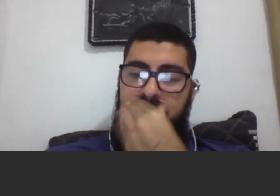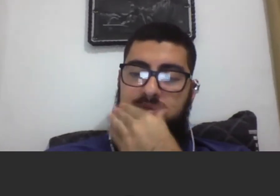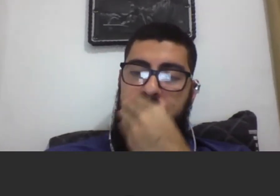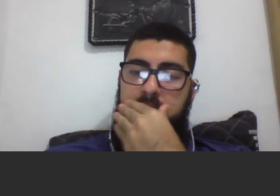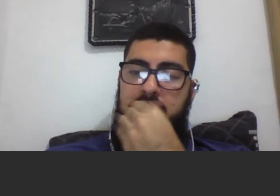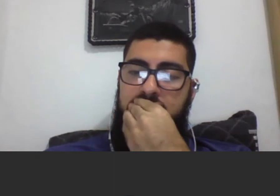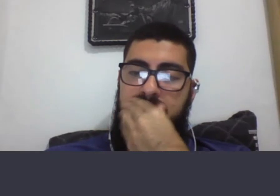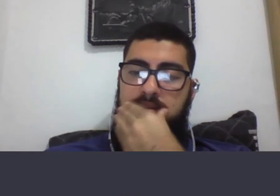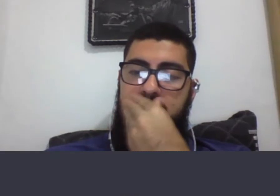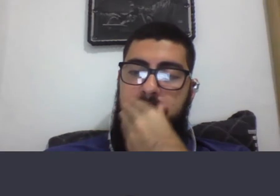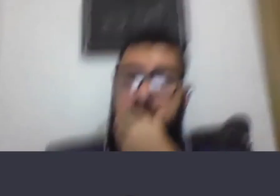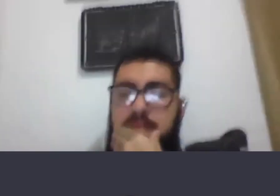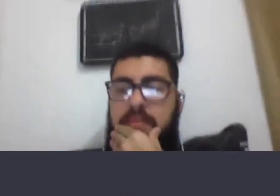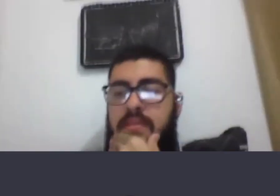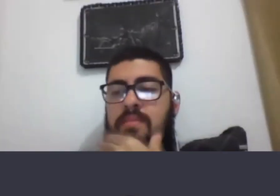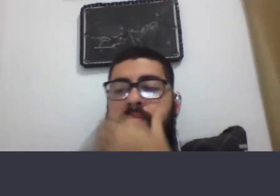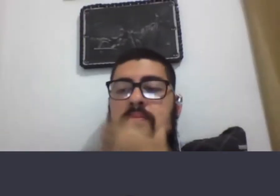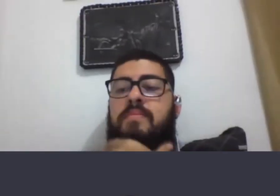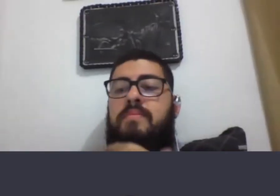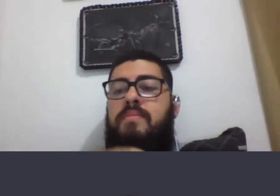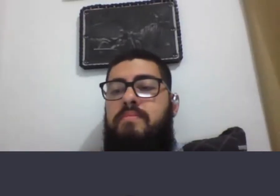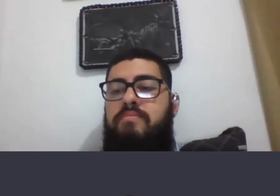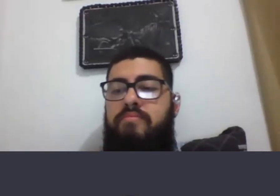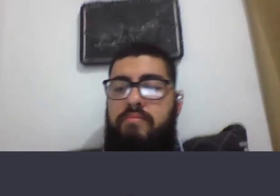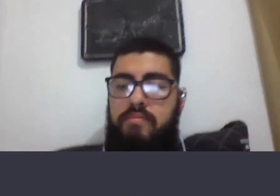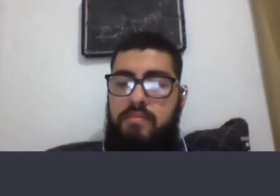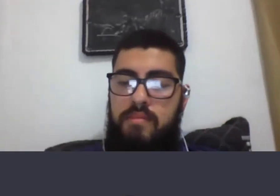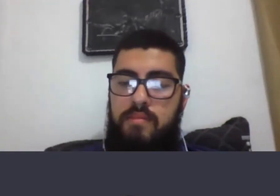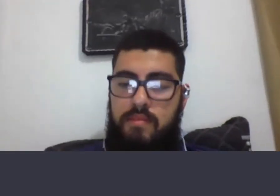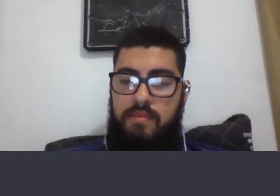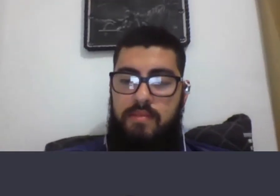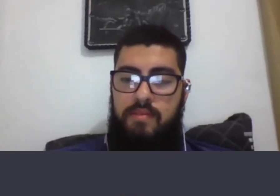compartilhar, mas eu postei no meu Facebook.